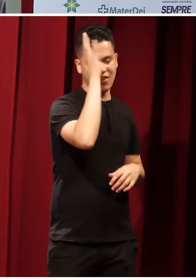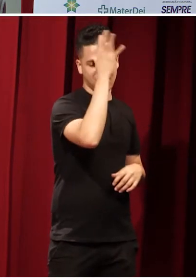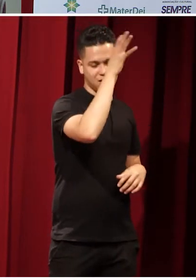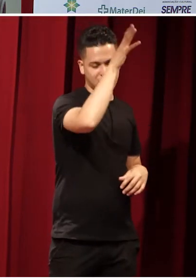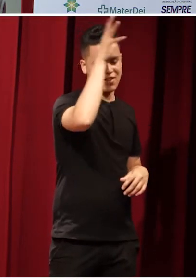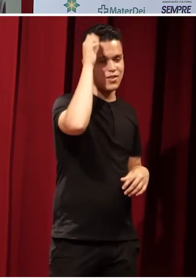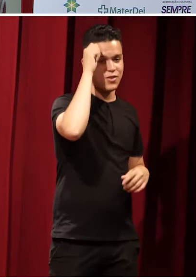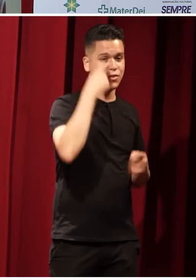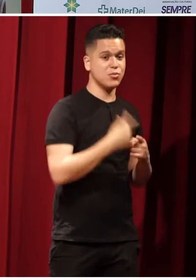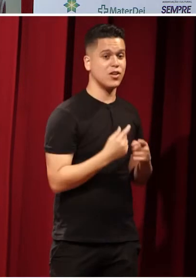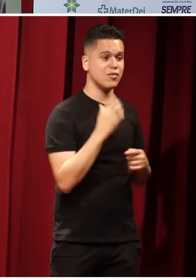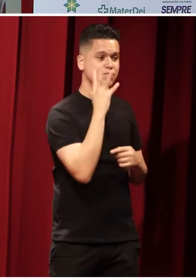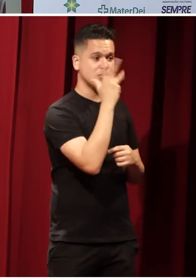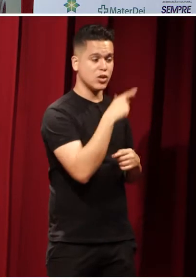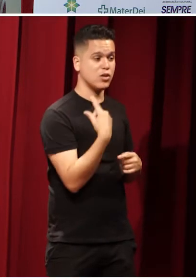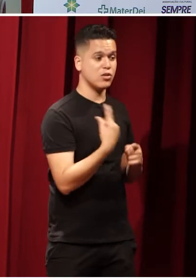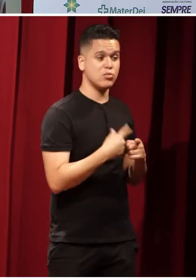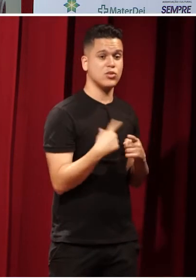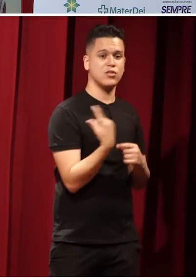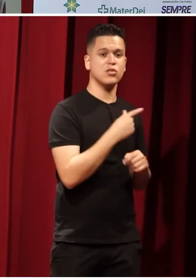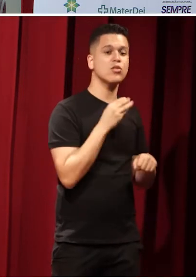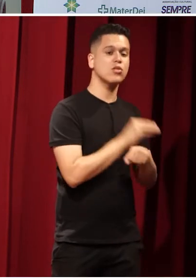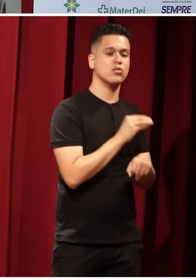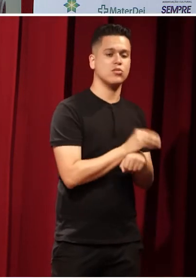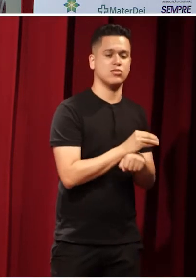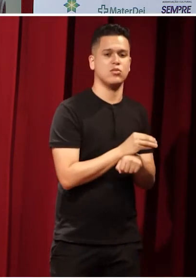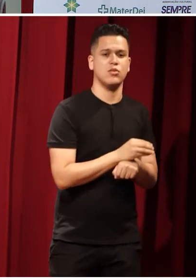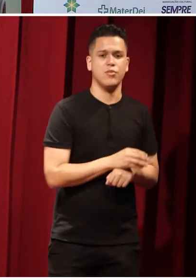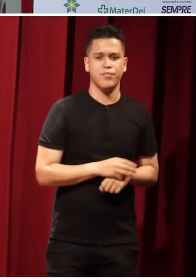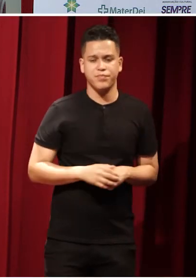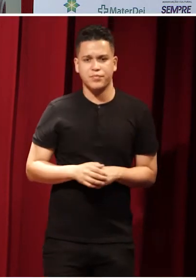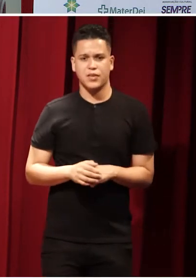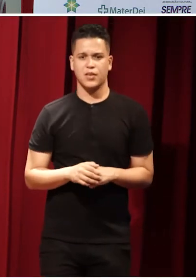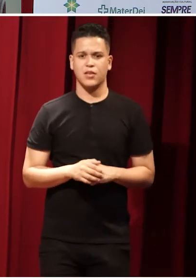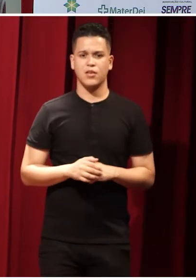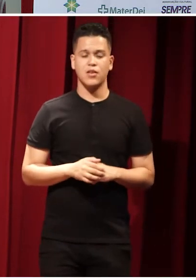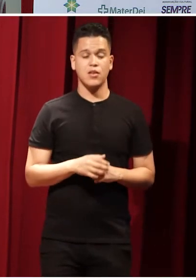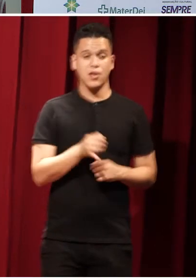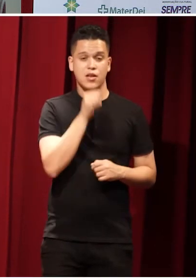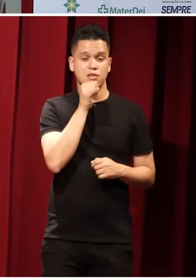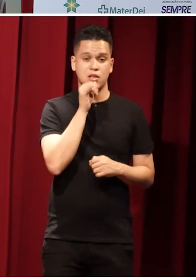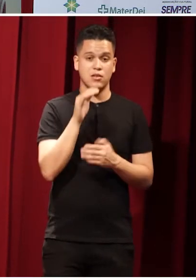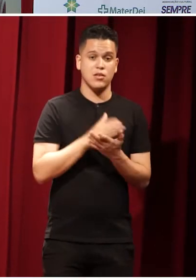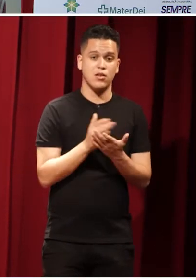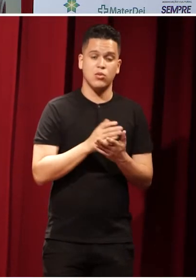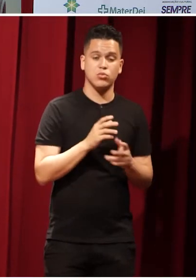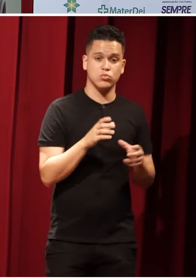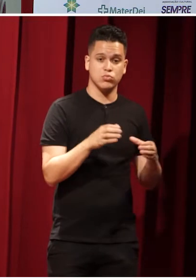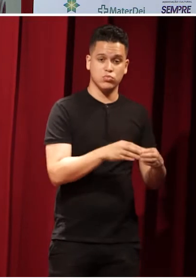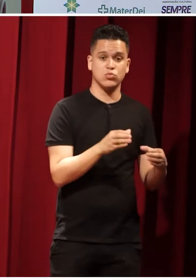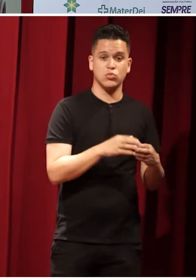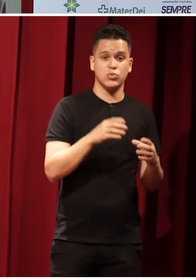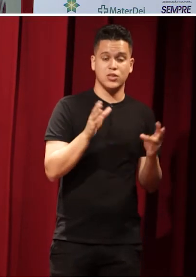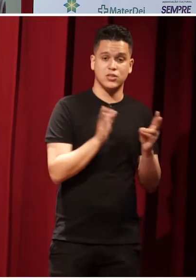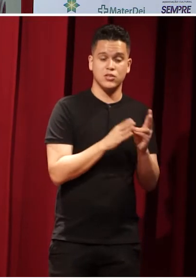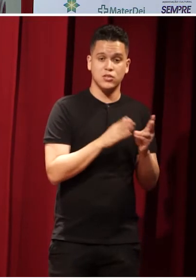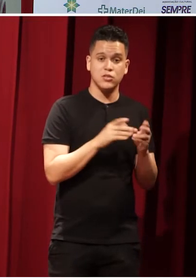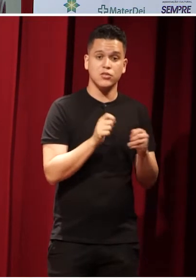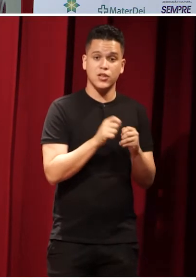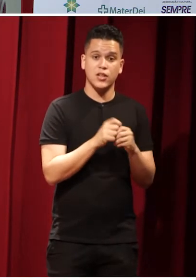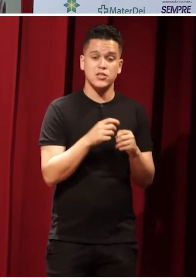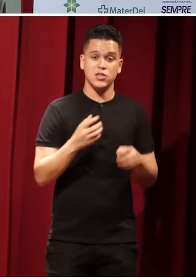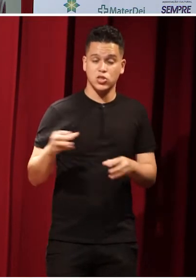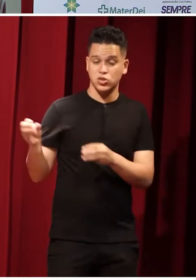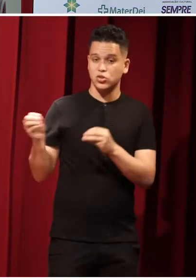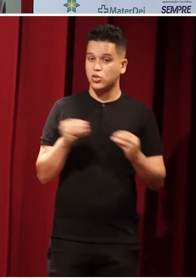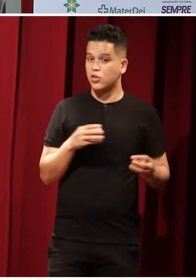instalações para fazer isso. Algumas comunidades indígenas fazem um turismo comunitário muito interessante, mas é muito